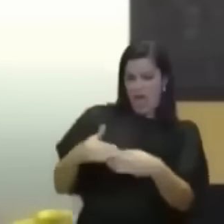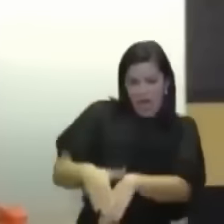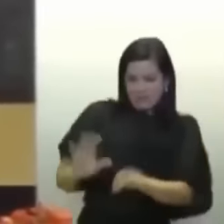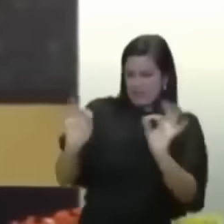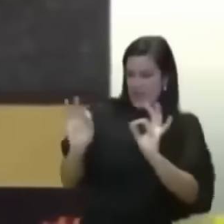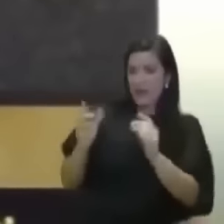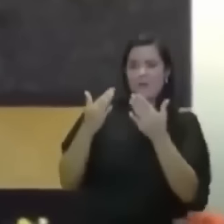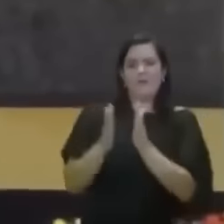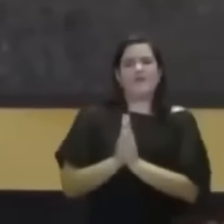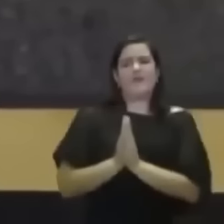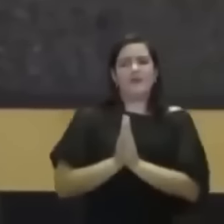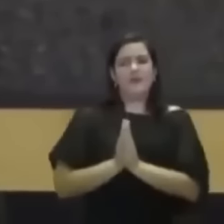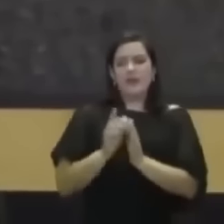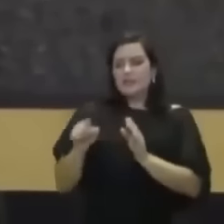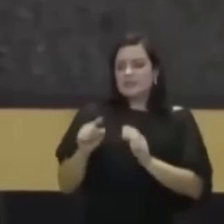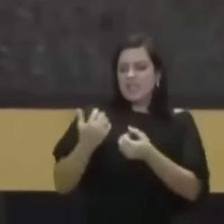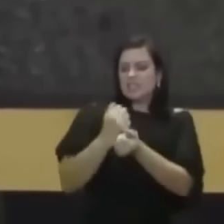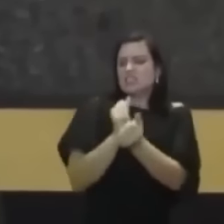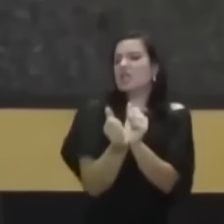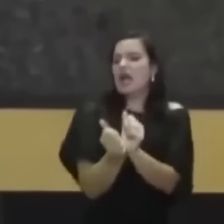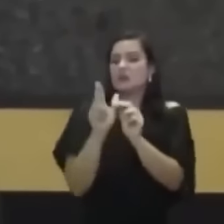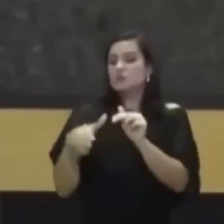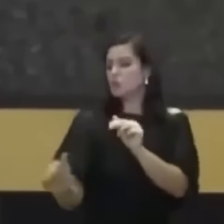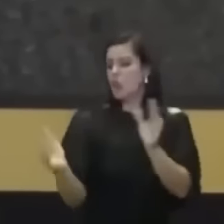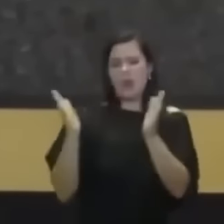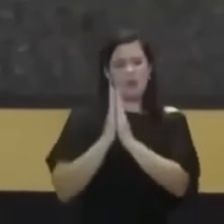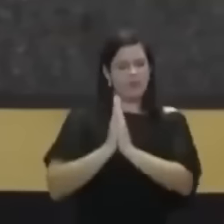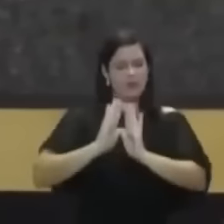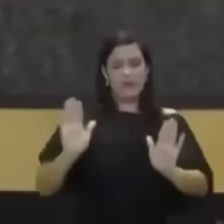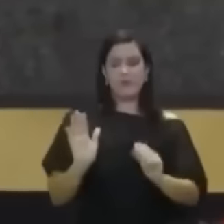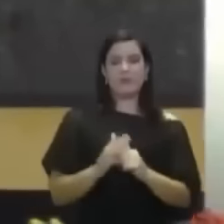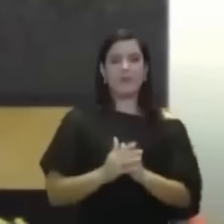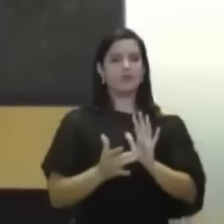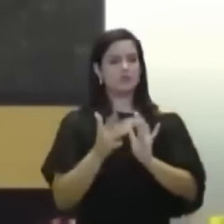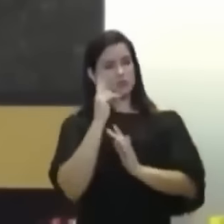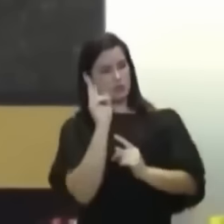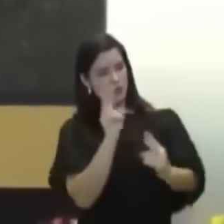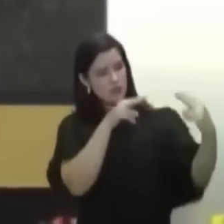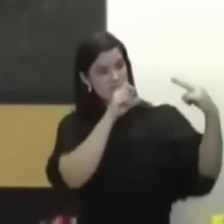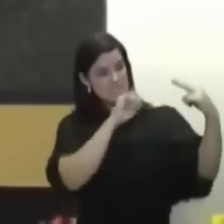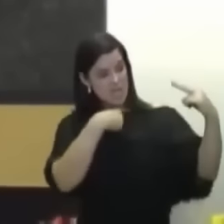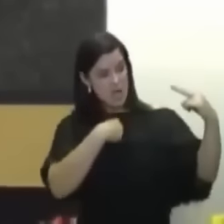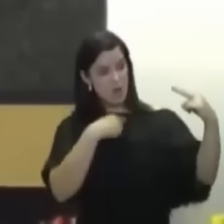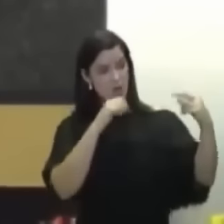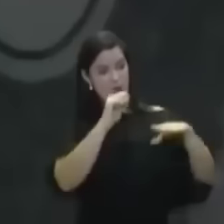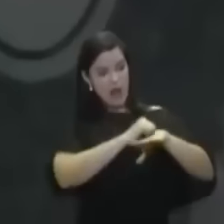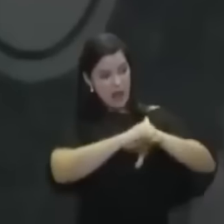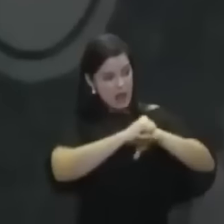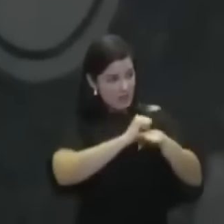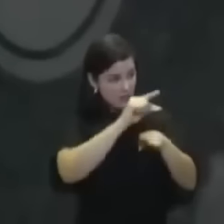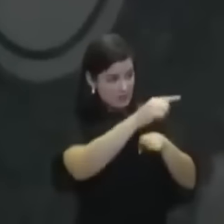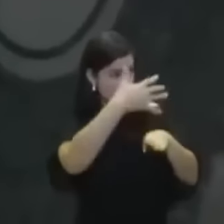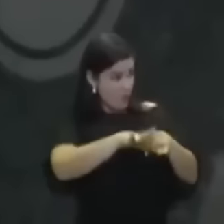não permitirei que tu te tornes um escravo, os meus pés nunca lavarás. Aí Jesus olha para ele e diz: se eu não te lavar os pés, tu não tens